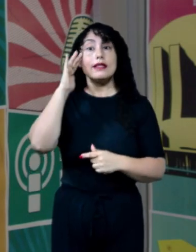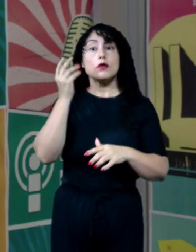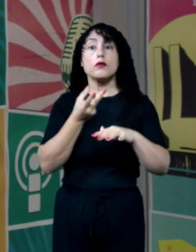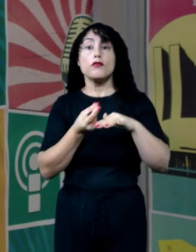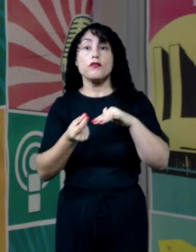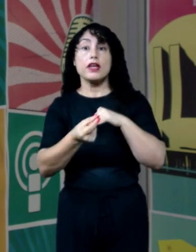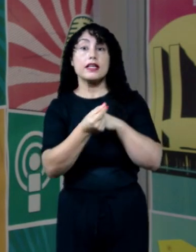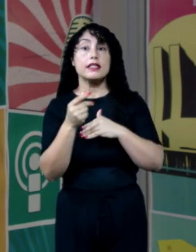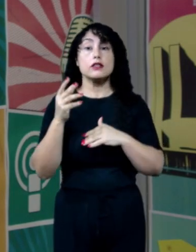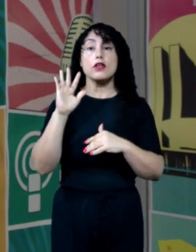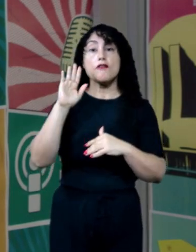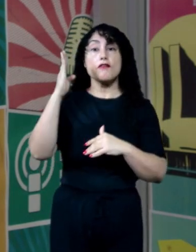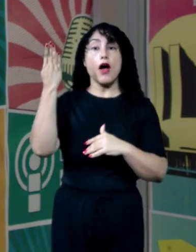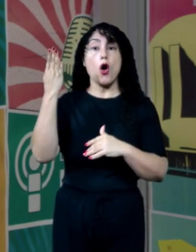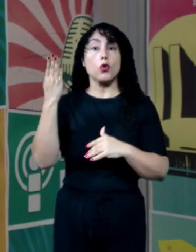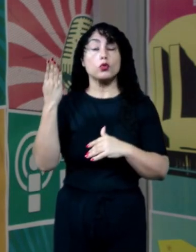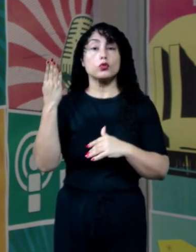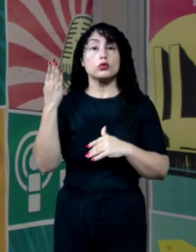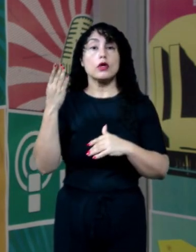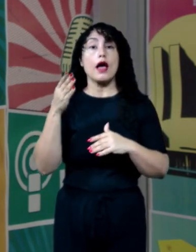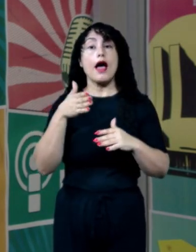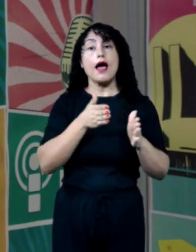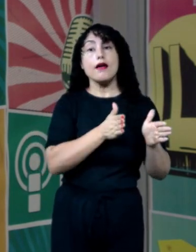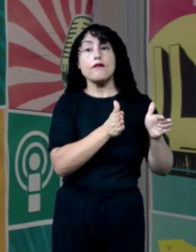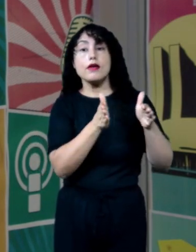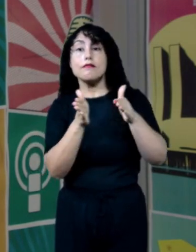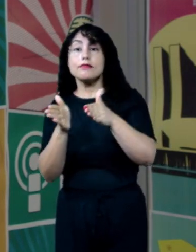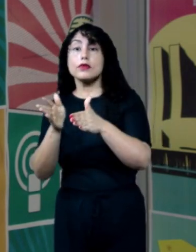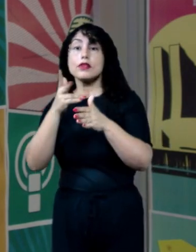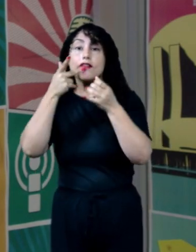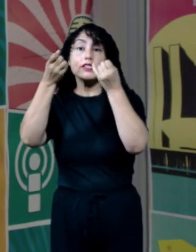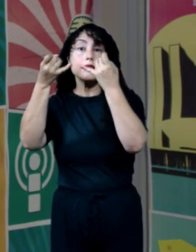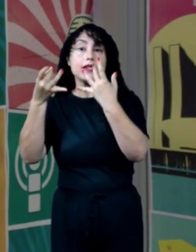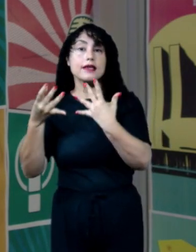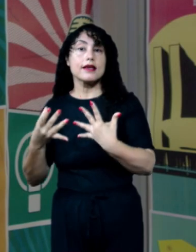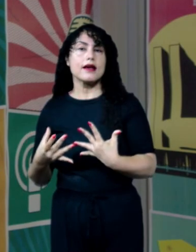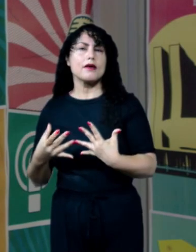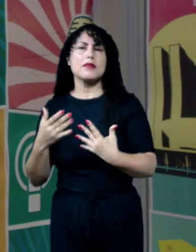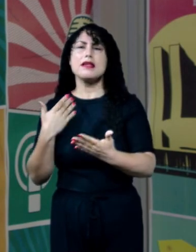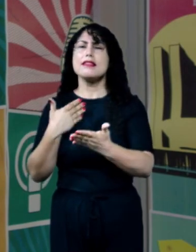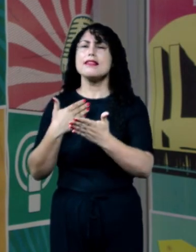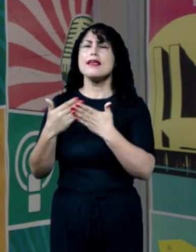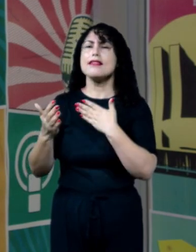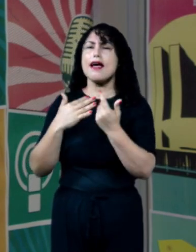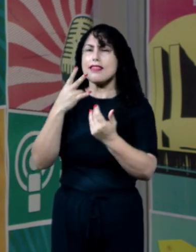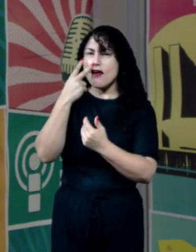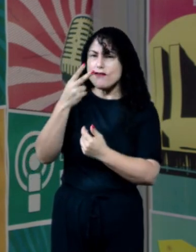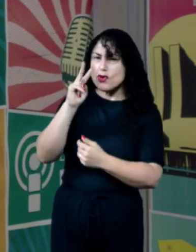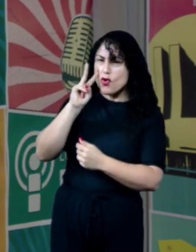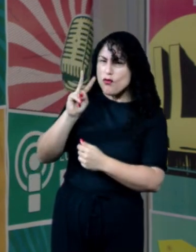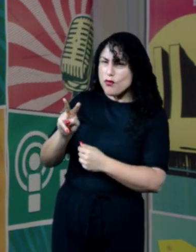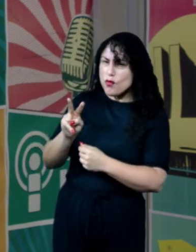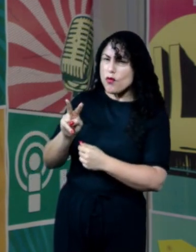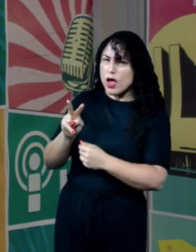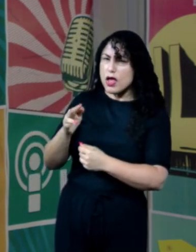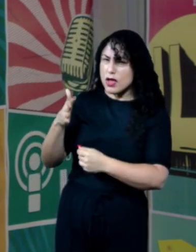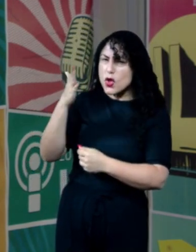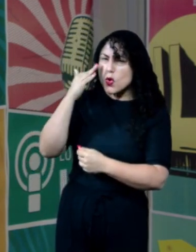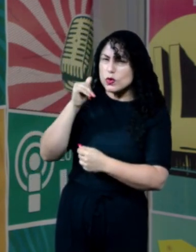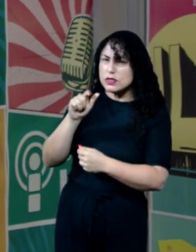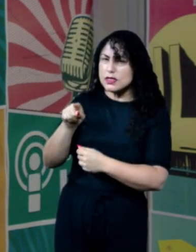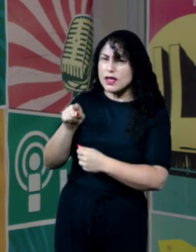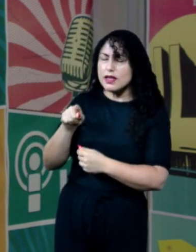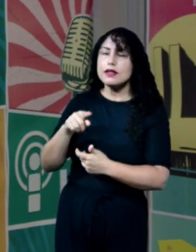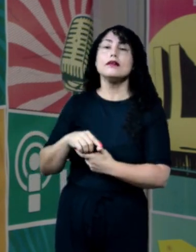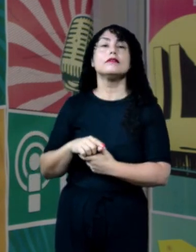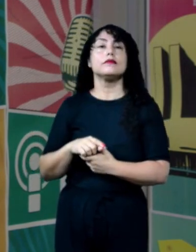fosse falso, e aí acaba caindo naquele viés de confirmação que eu estava falando. Mas se não tem nada a ver com o que eu tô vendo, com o que eu sei, então